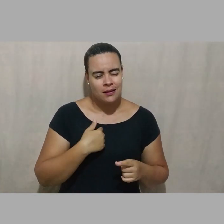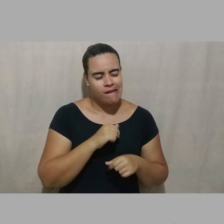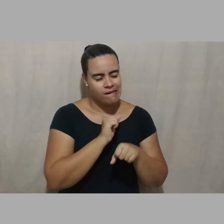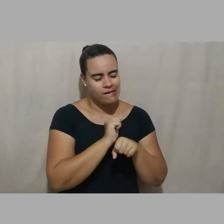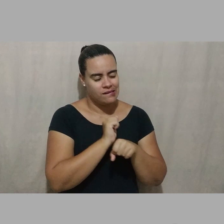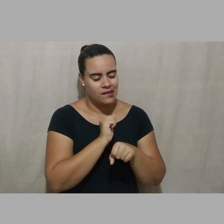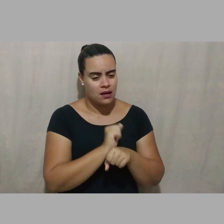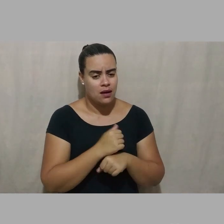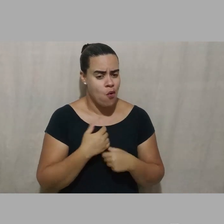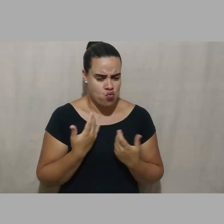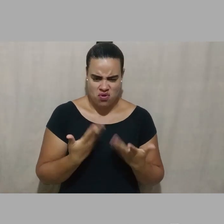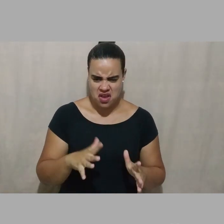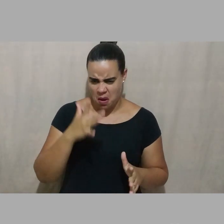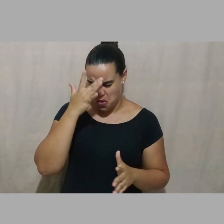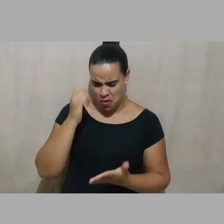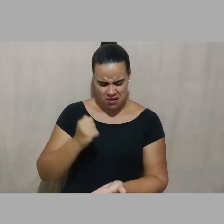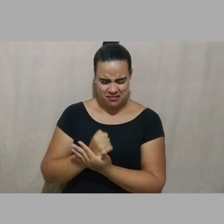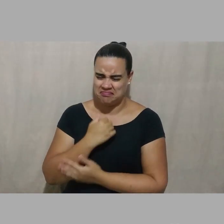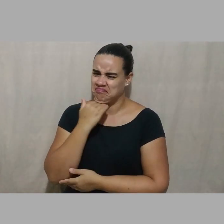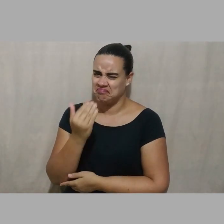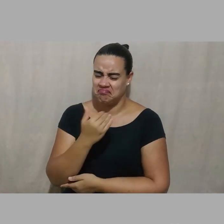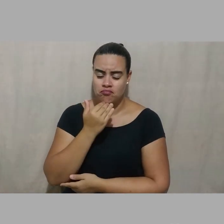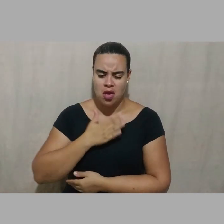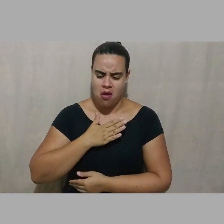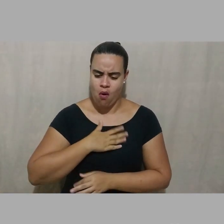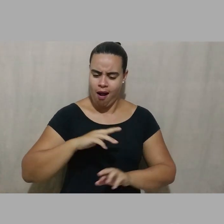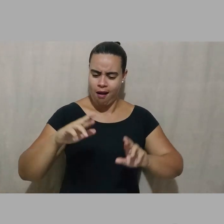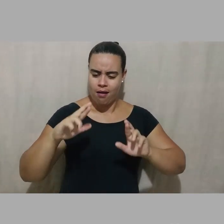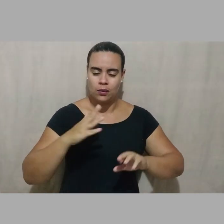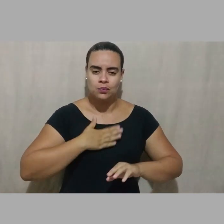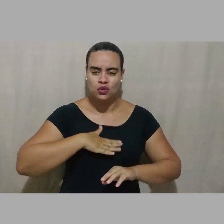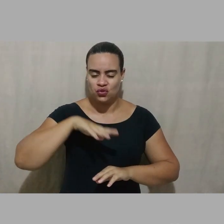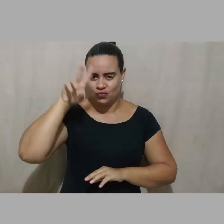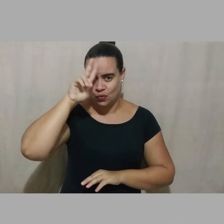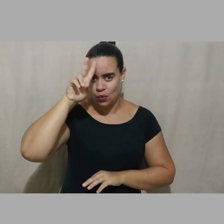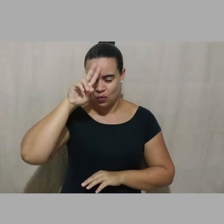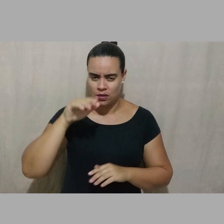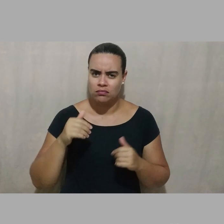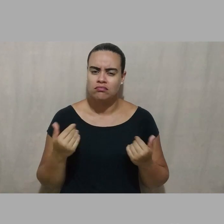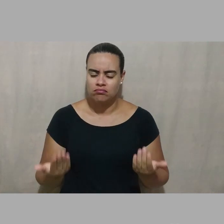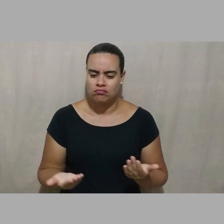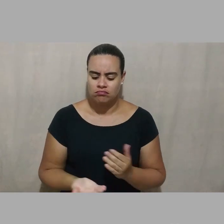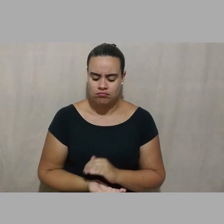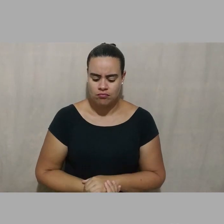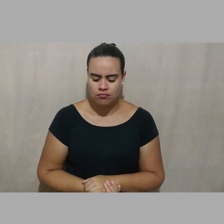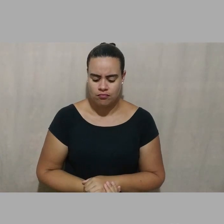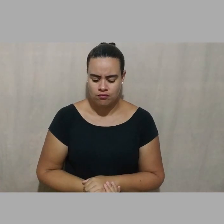ainda tinha esperança. Não precisava que ninguém me salvasse. Eu poderia ser o herói da minha própria história.